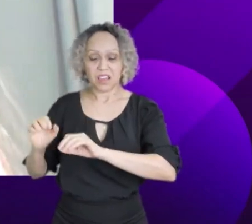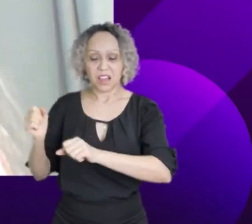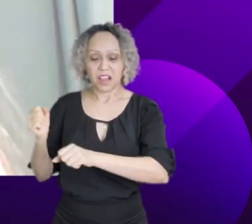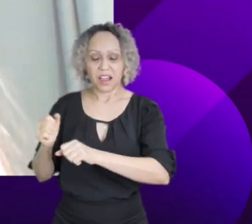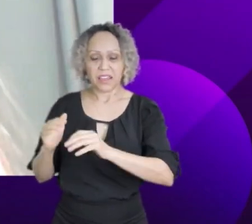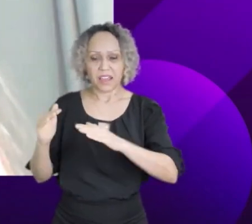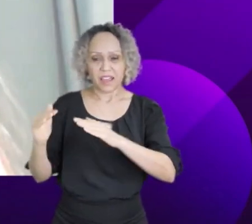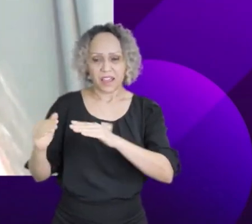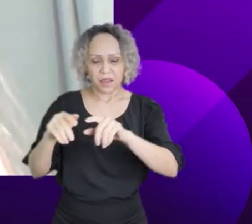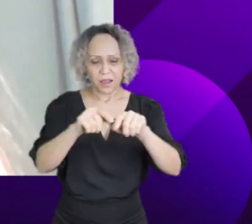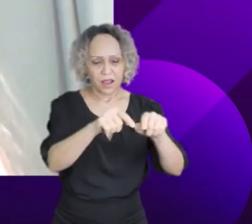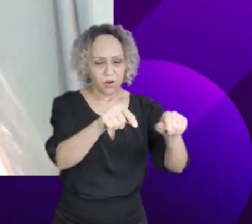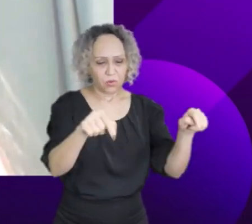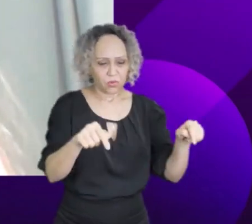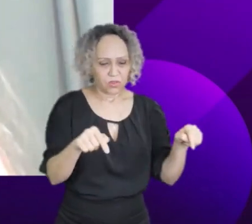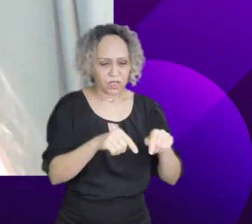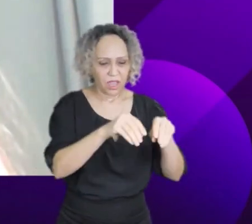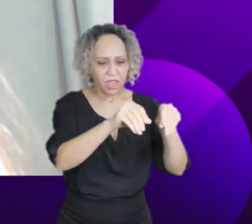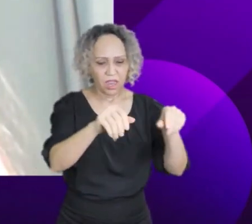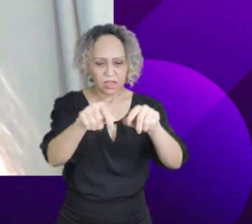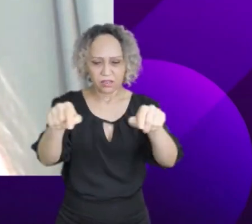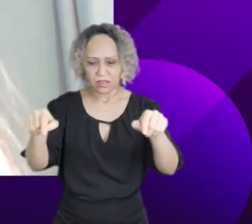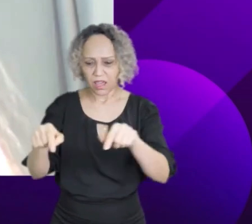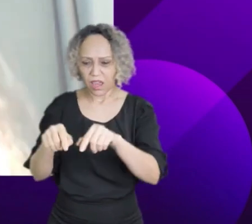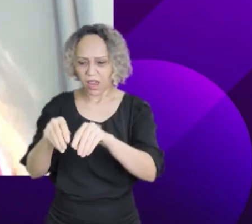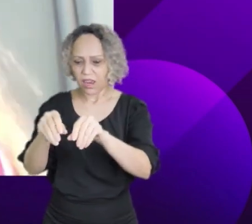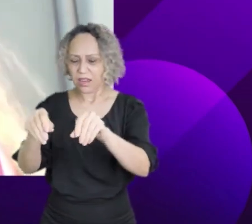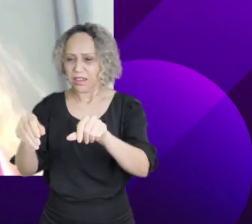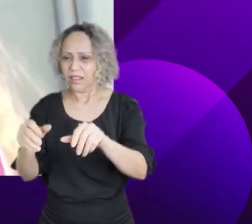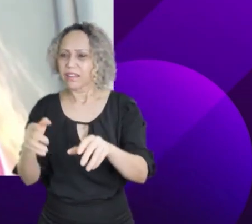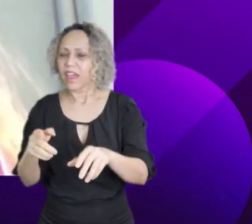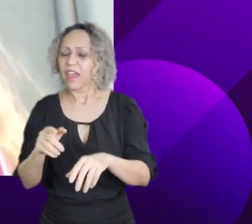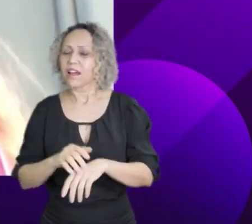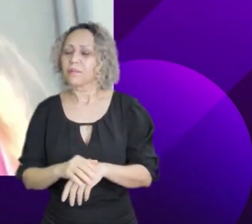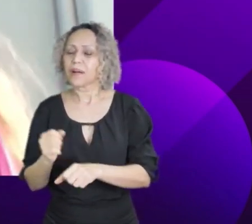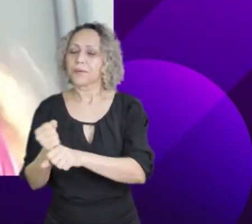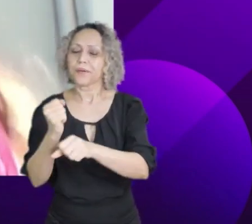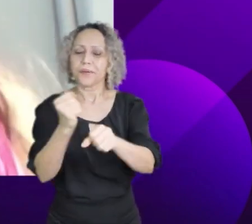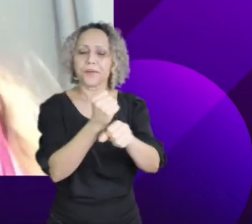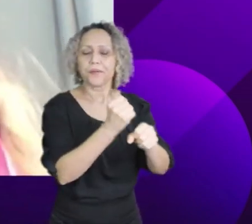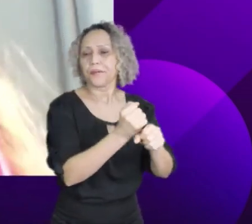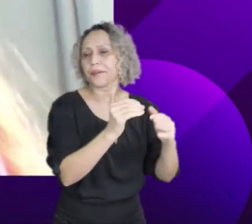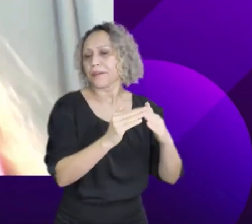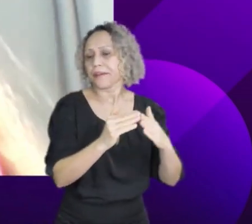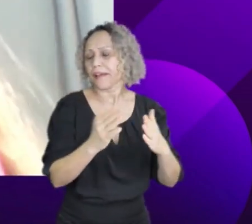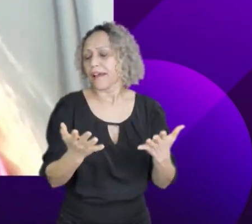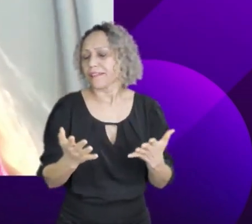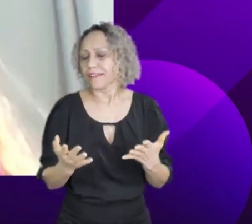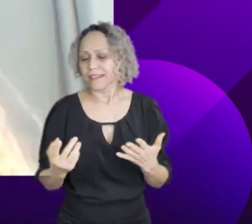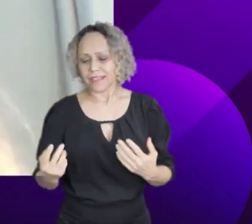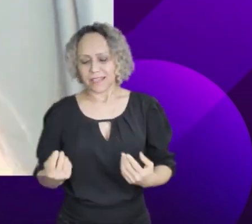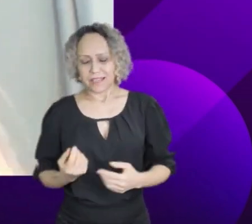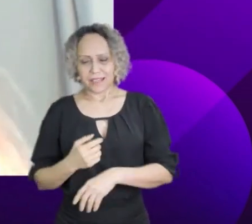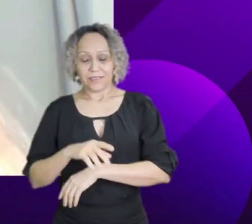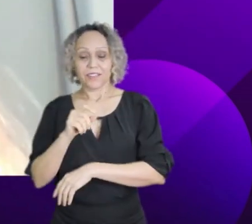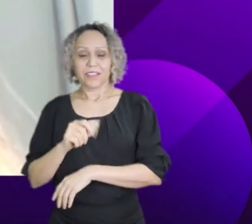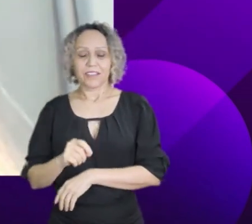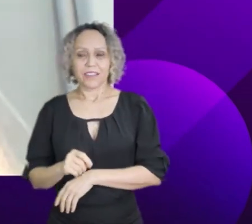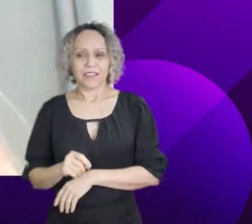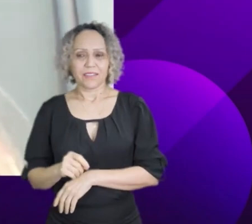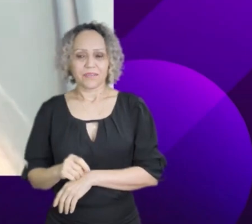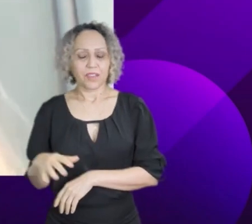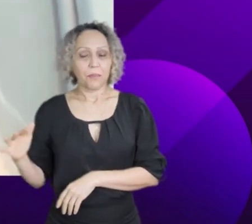Então, é muito importante pensar e formular políticas pensando nisso, né,